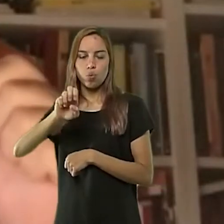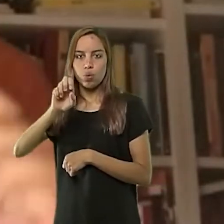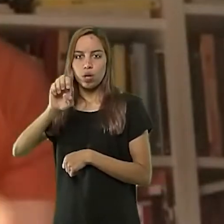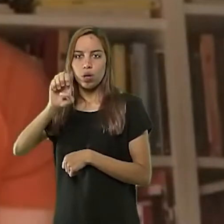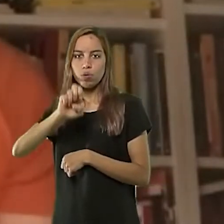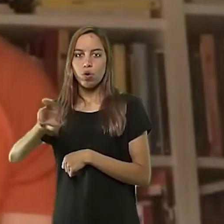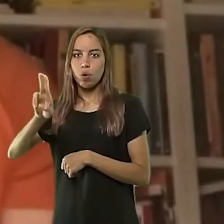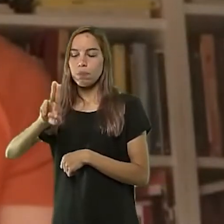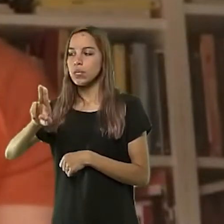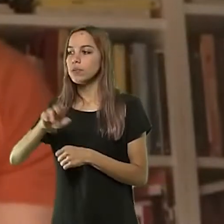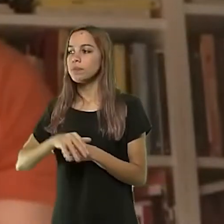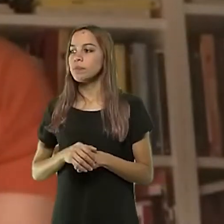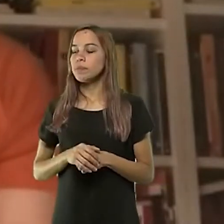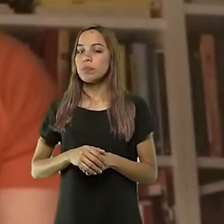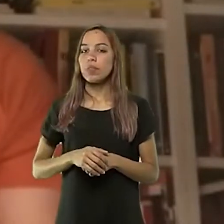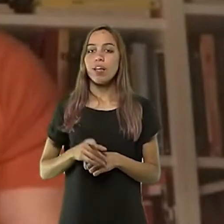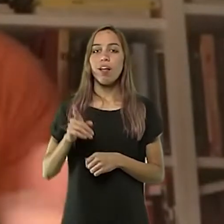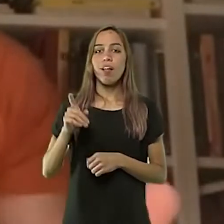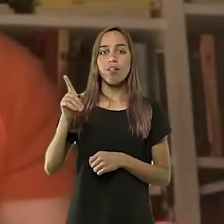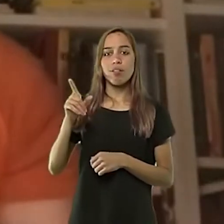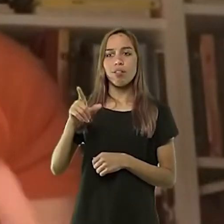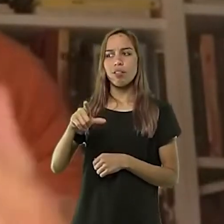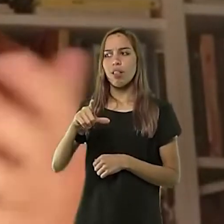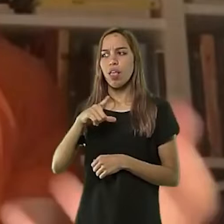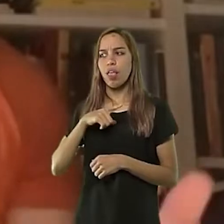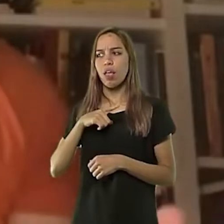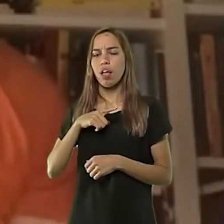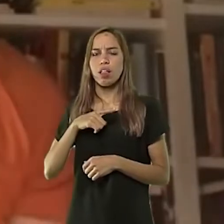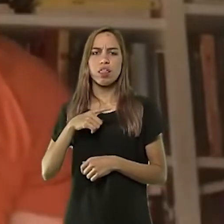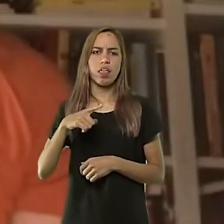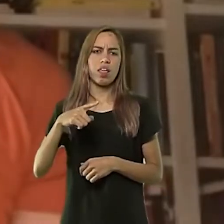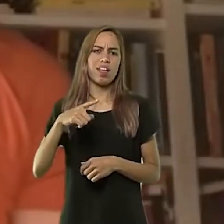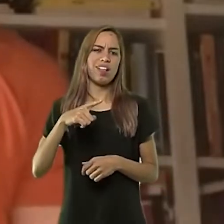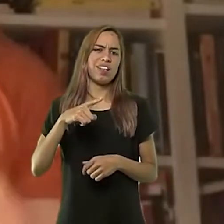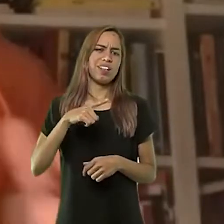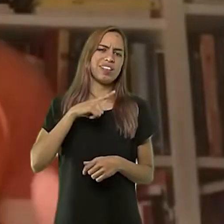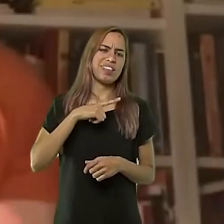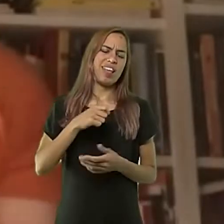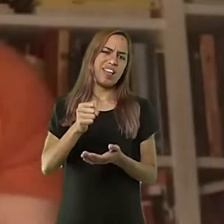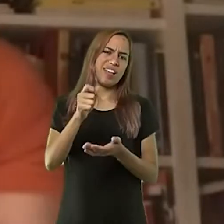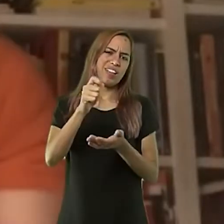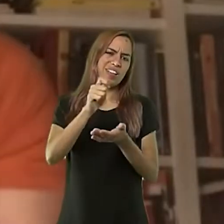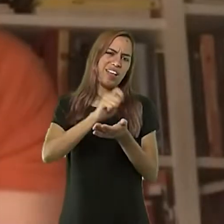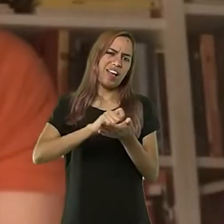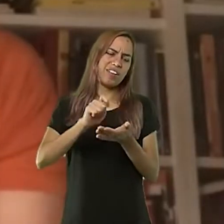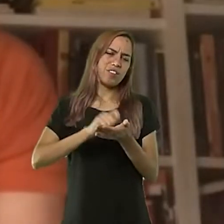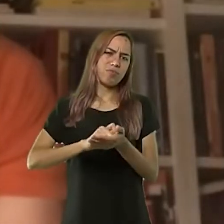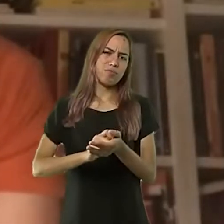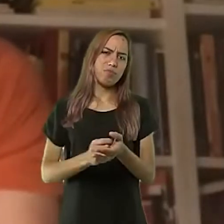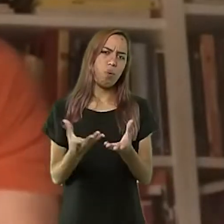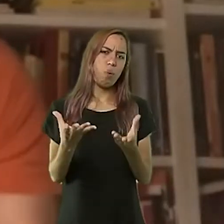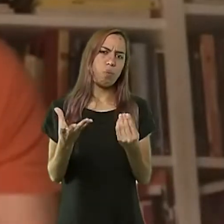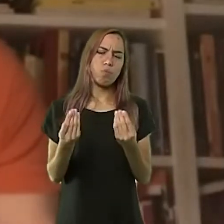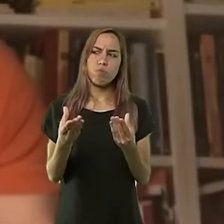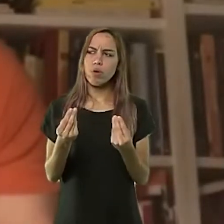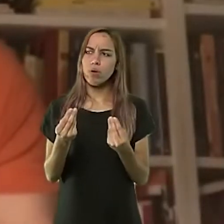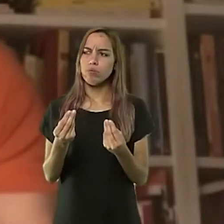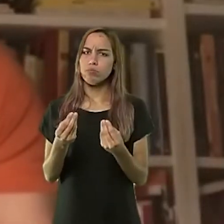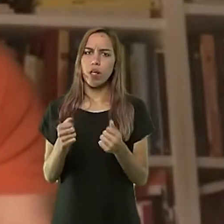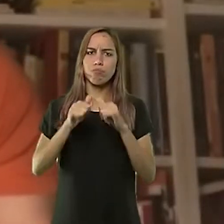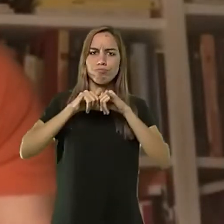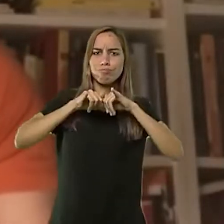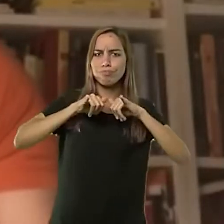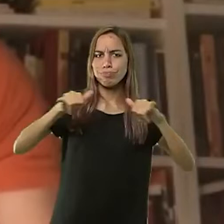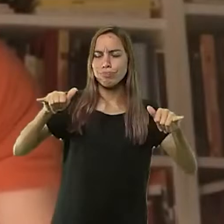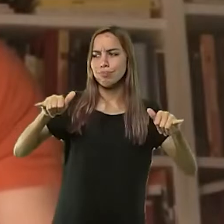vou visitar a Espanha por causa do Dalí, do Miró, por causa do Cervantes e por aí fora. Eles fizeram muito mais pelo país do que a maior